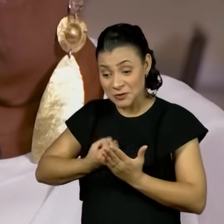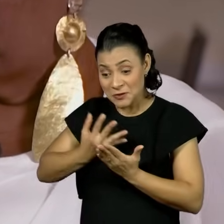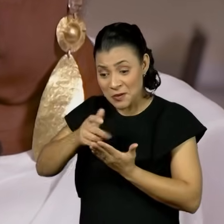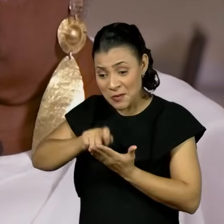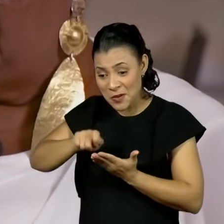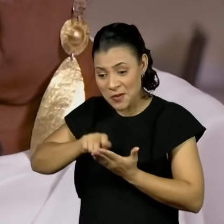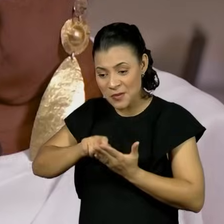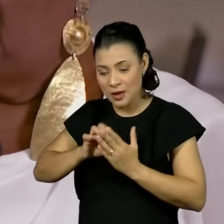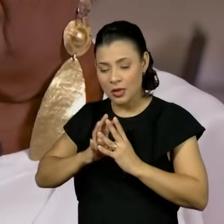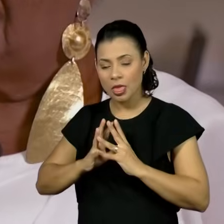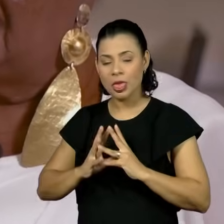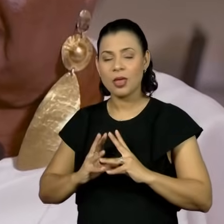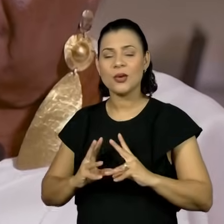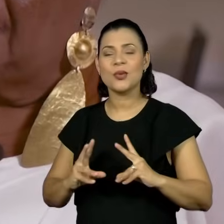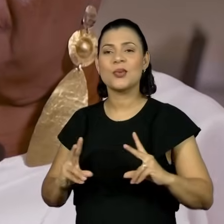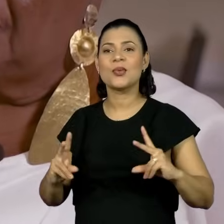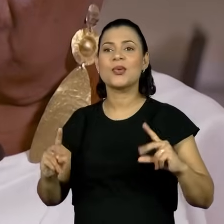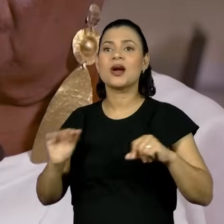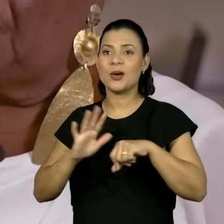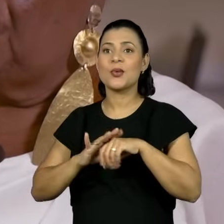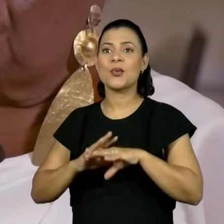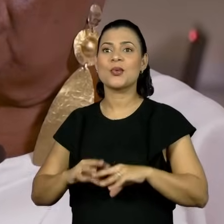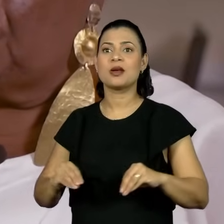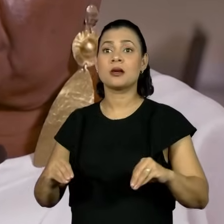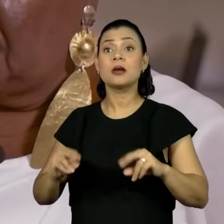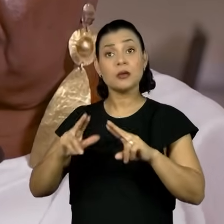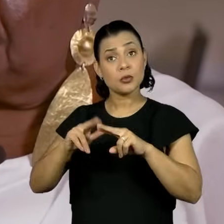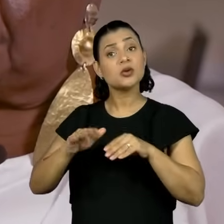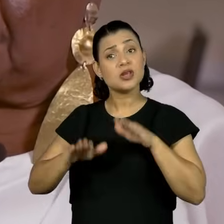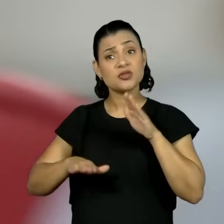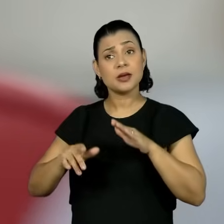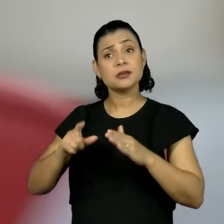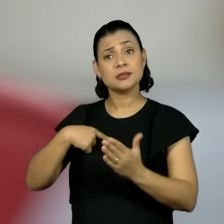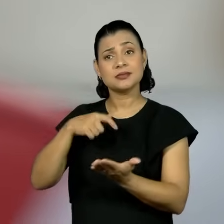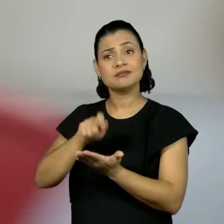também. E há realmente cenas que eu escrevo chorando.